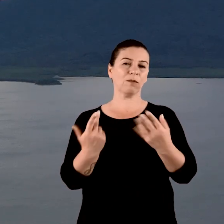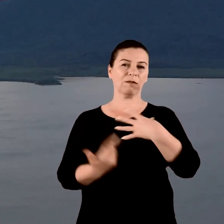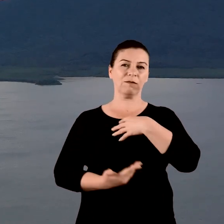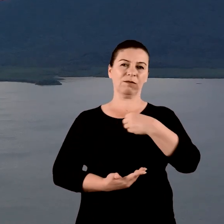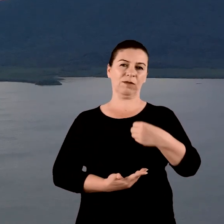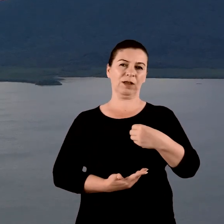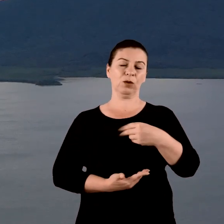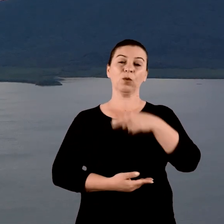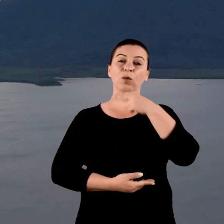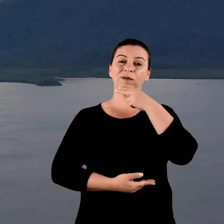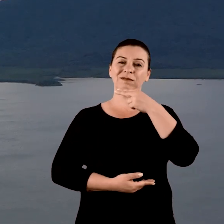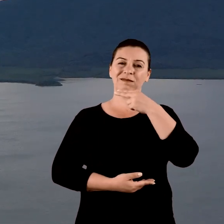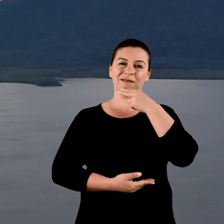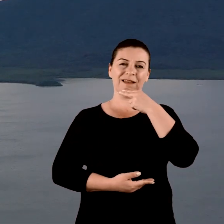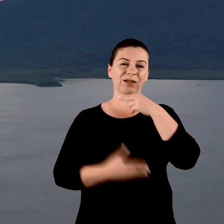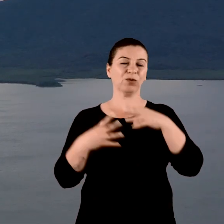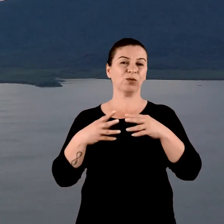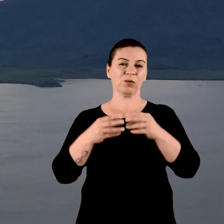Glória, Angelina.